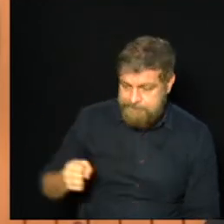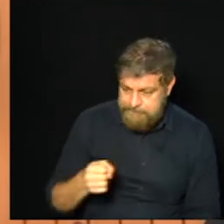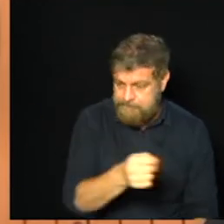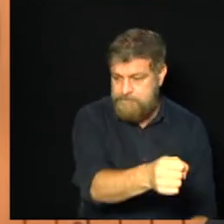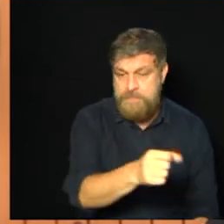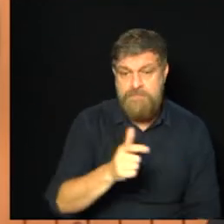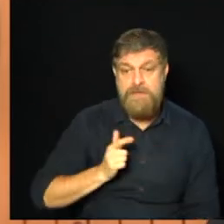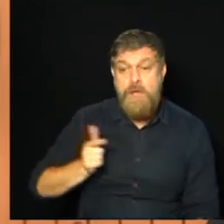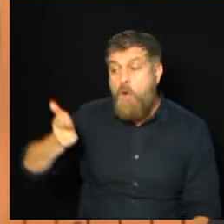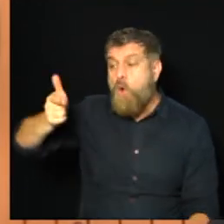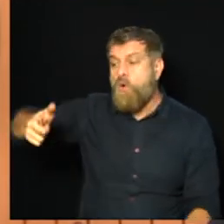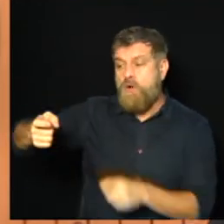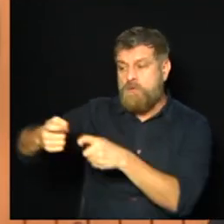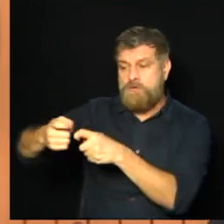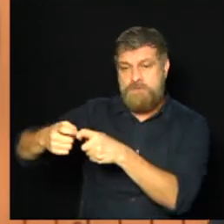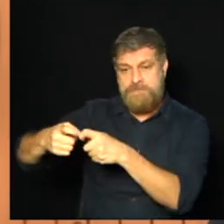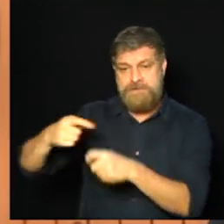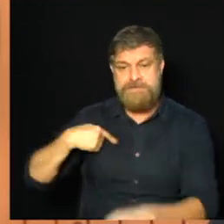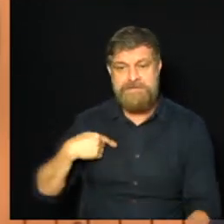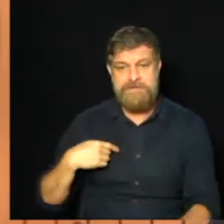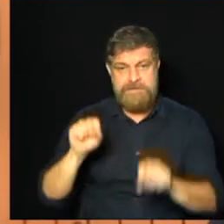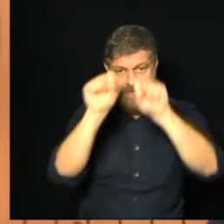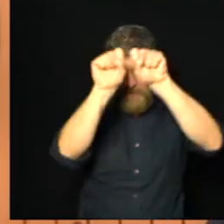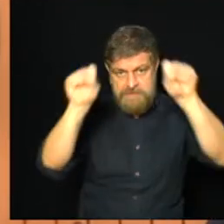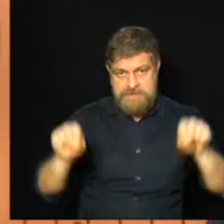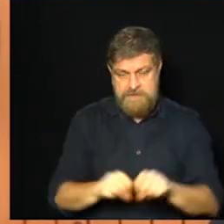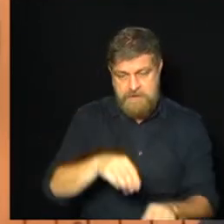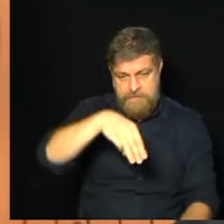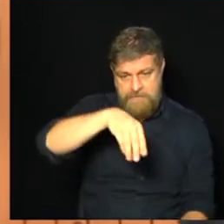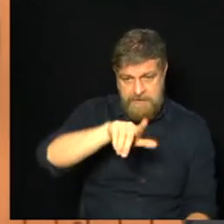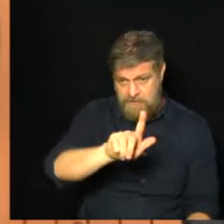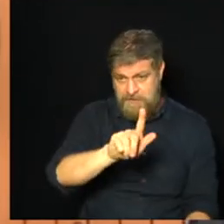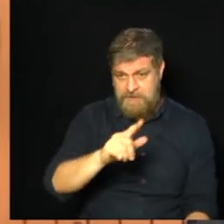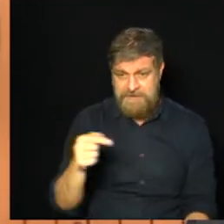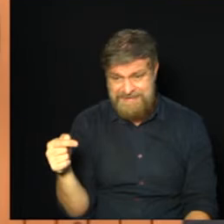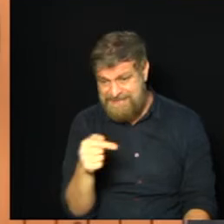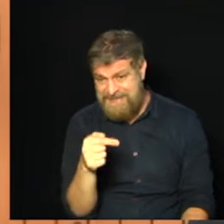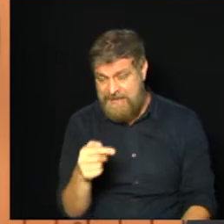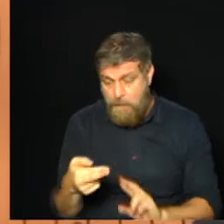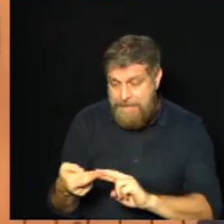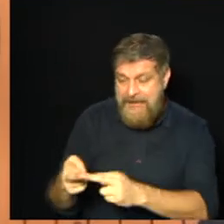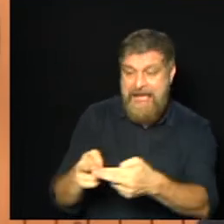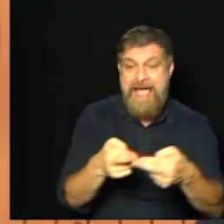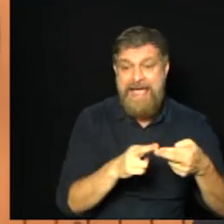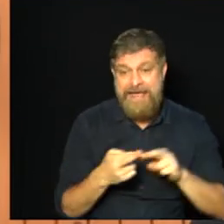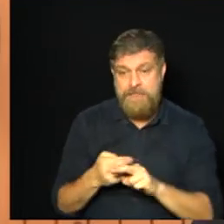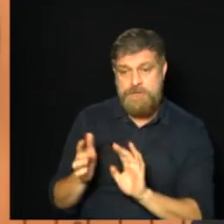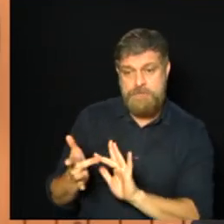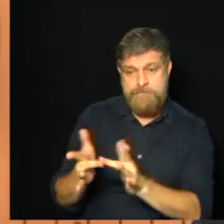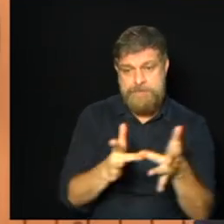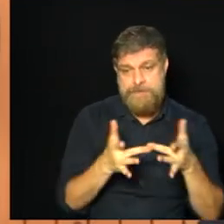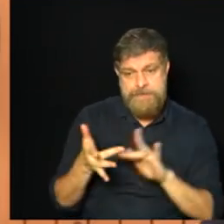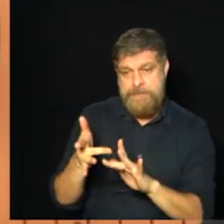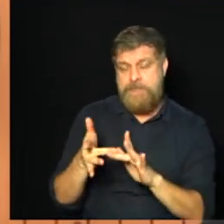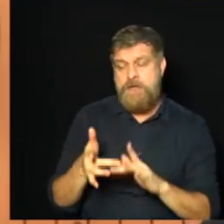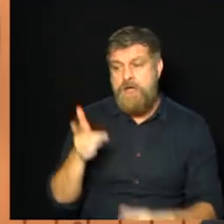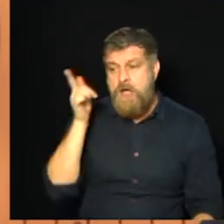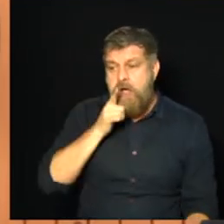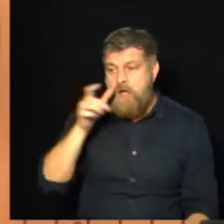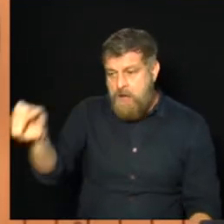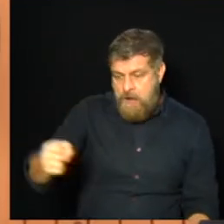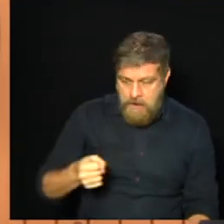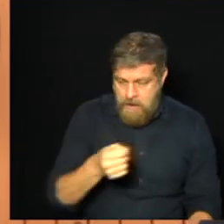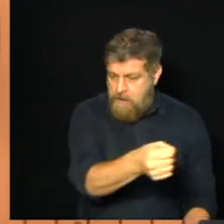unidades, né? A gente trabalha como a rede Mário Gatti é uma rede interligada, a gente consegue deslocar.